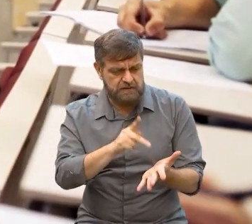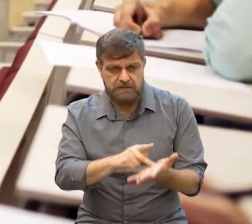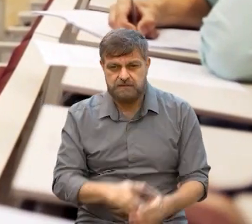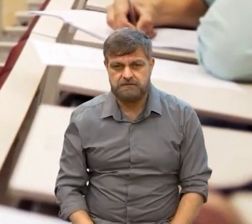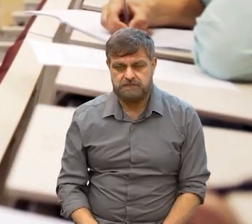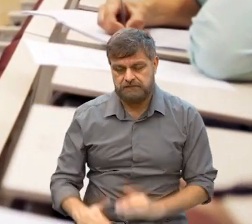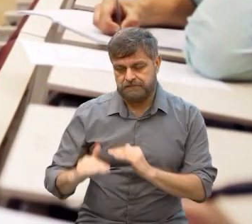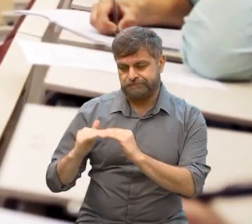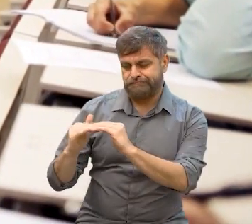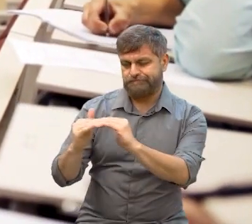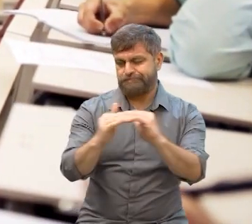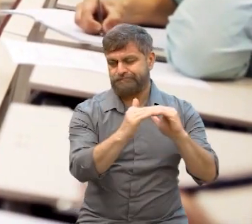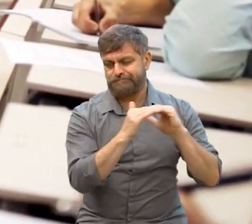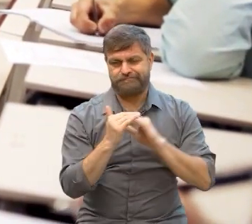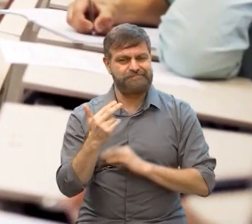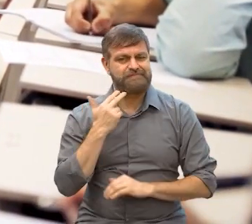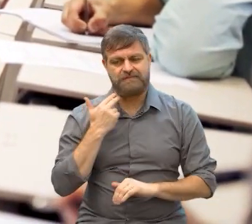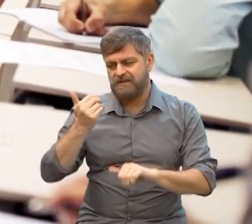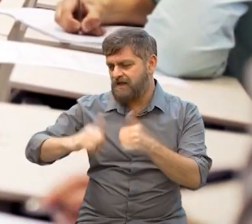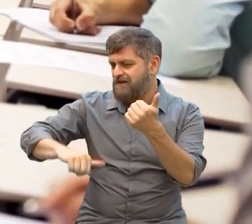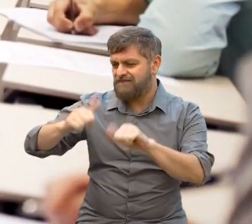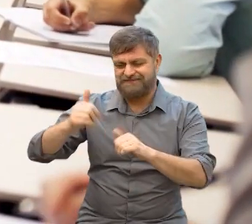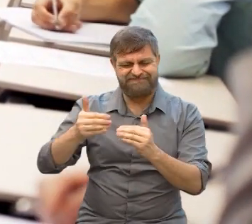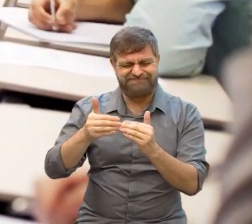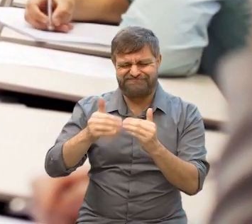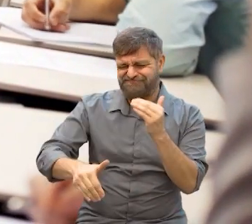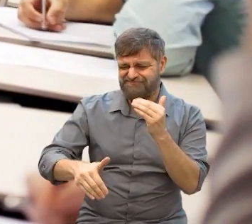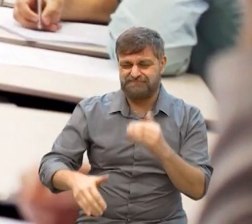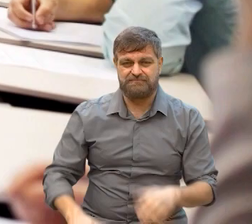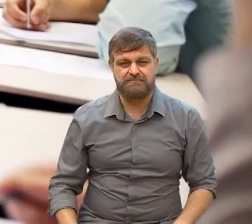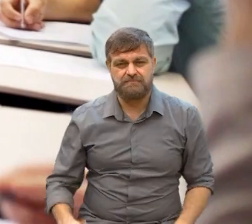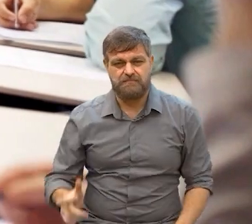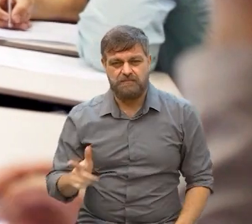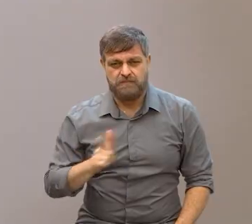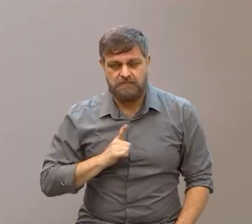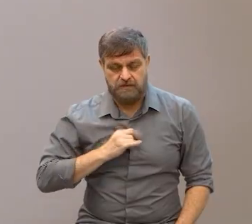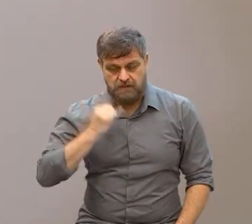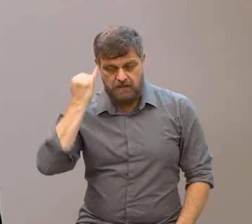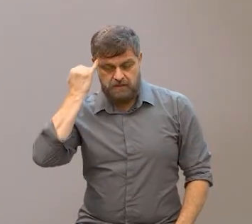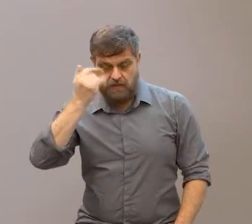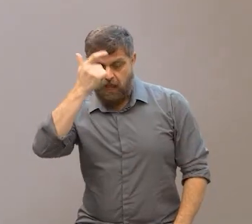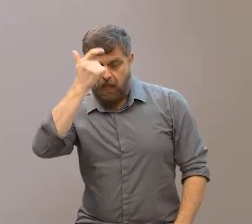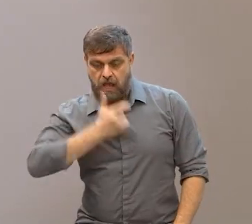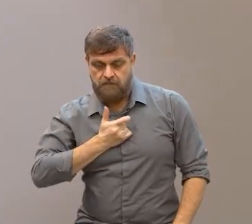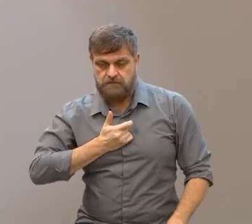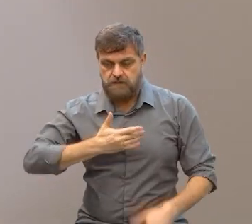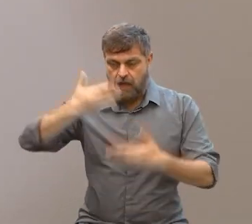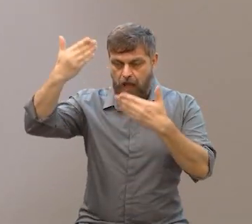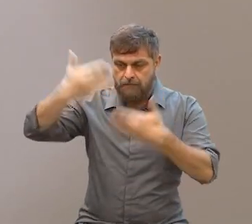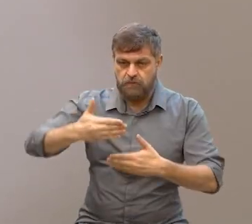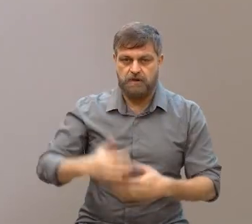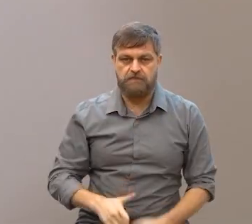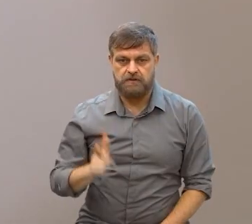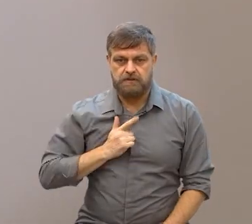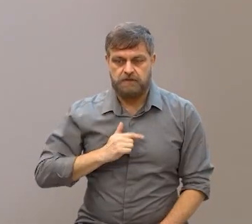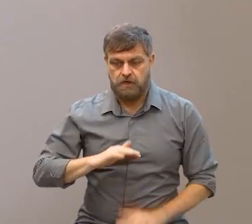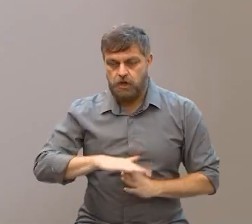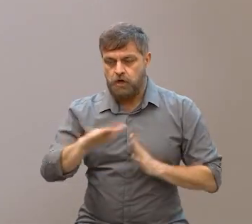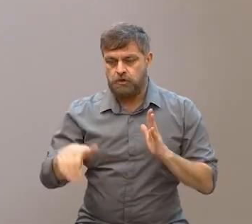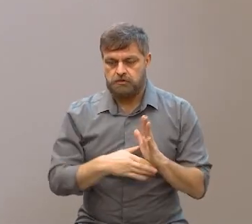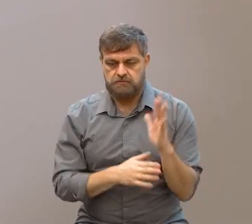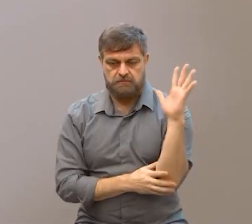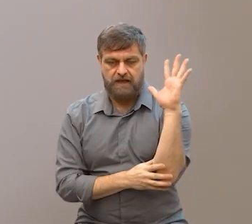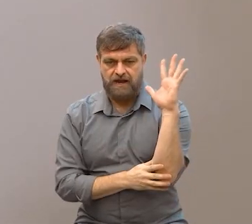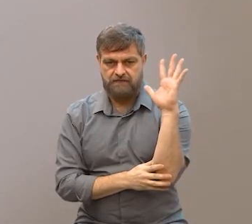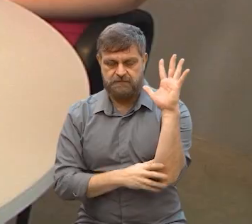a padronização não combina com a avaliação, não é? Tem até assim, aquela ideia, vamos fazer um exame justo, todo mundo vai ter que escalar uma árvore. Aí